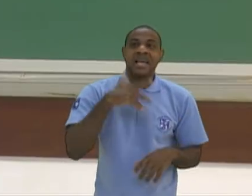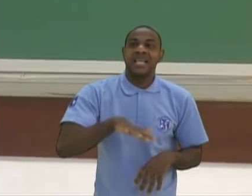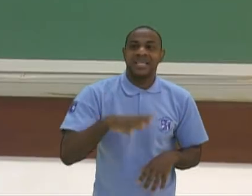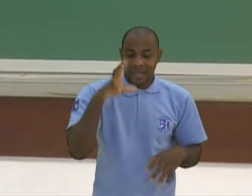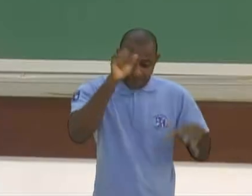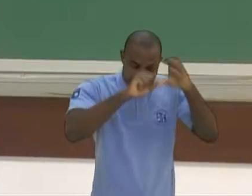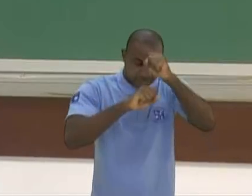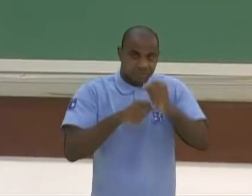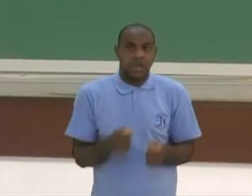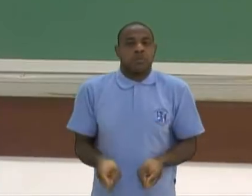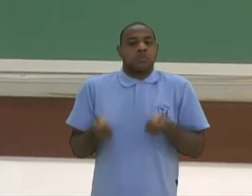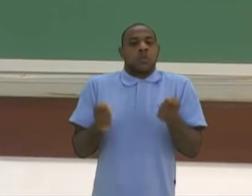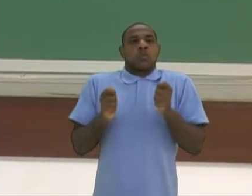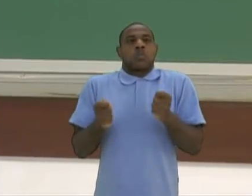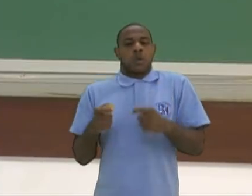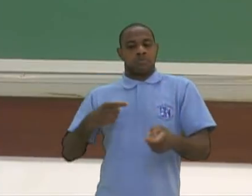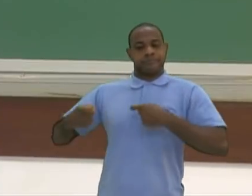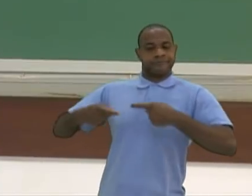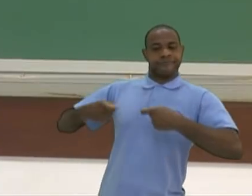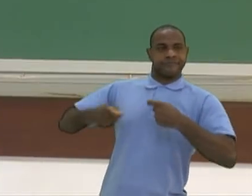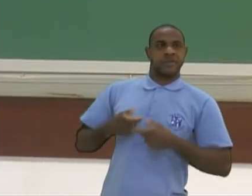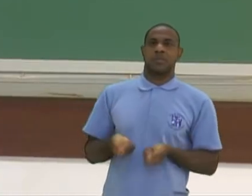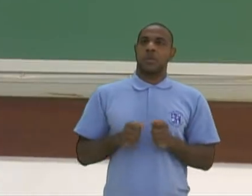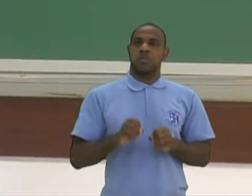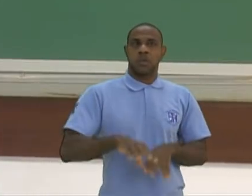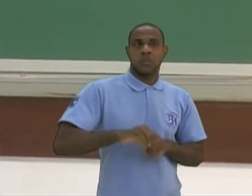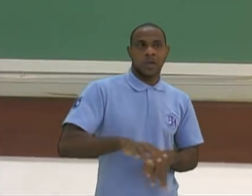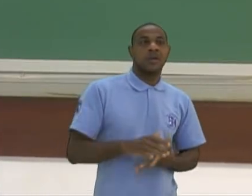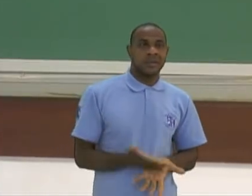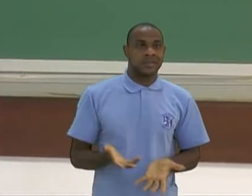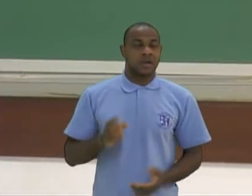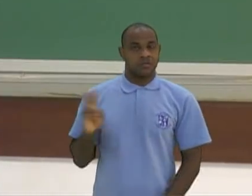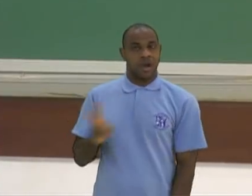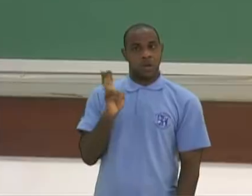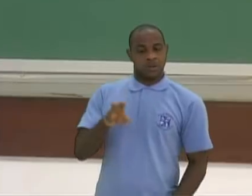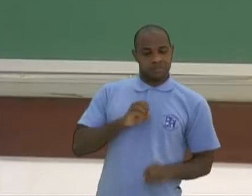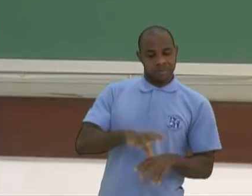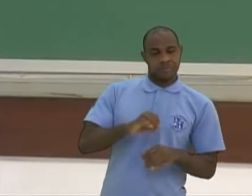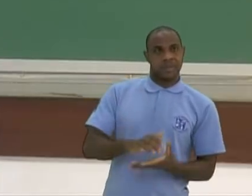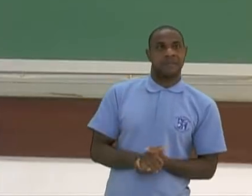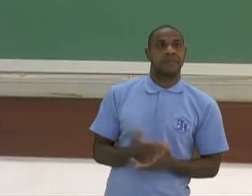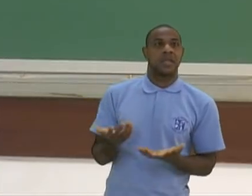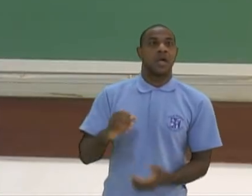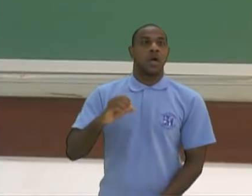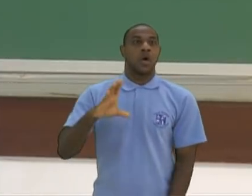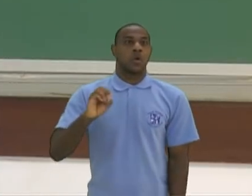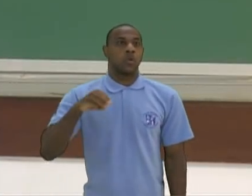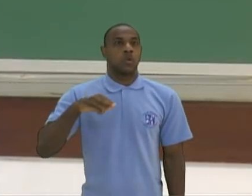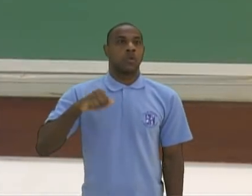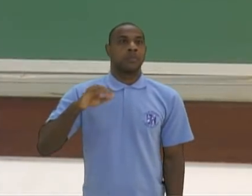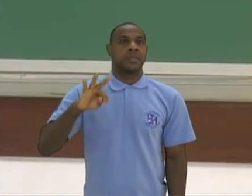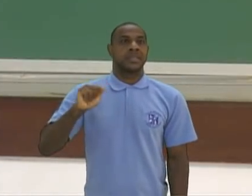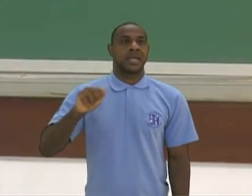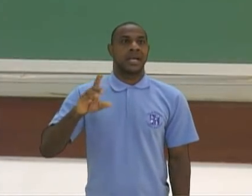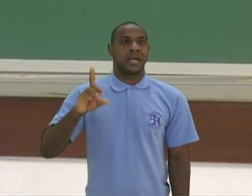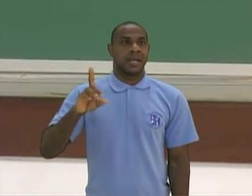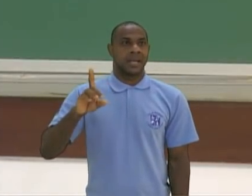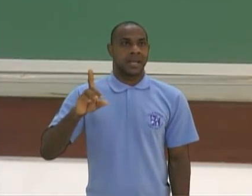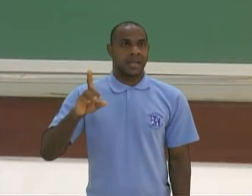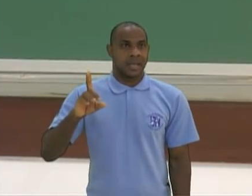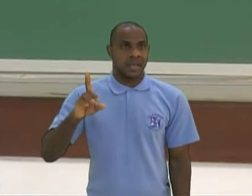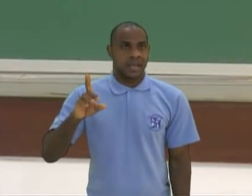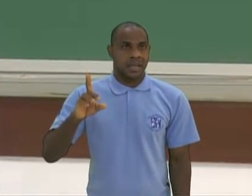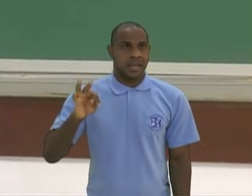grande guerreiro. Os valores eram focados, inclusive, na guerra, que o professor Roberto comentou do comitatus, que é essa espécie de